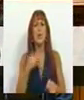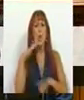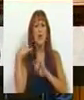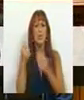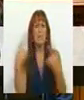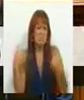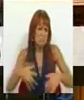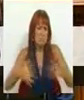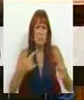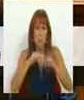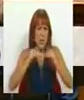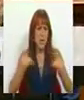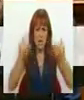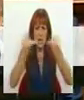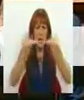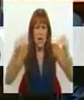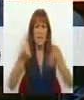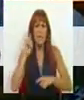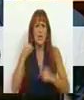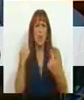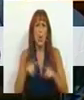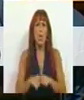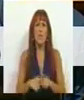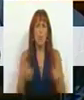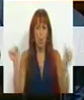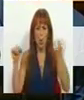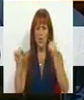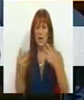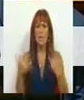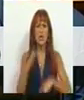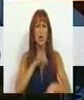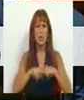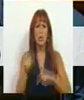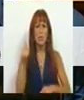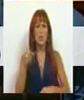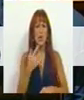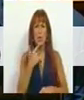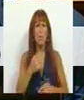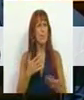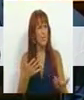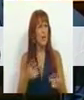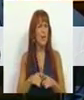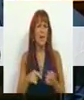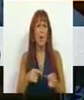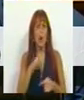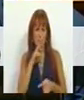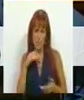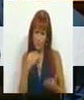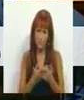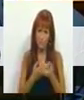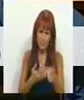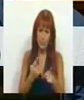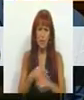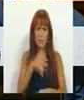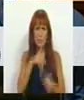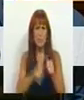o debate teve muito nível e, sobretudo, houve aqui um grande consenso. Mas o Sr. Deputado do Bloco de Esquerda não pode ficar sem resposta